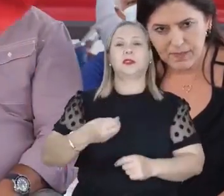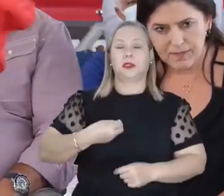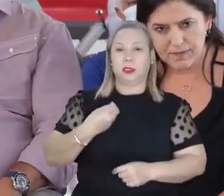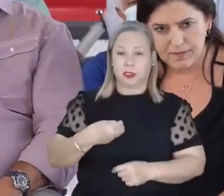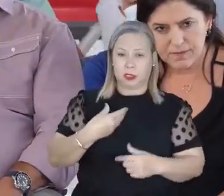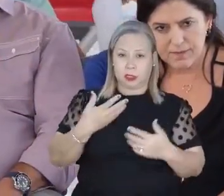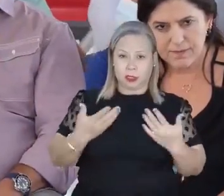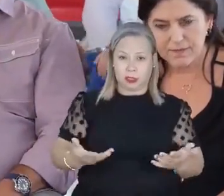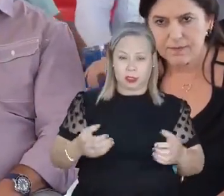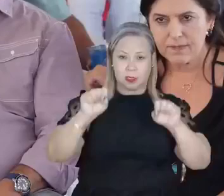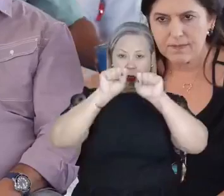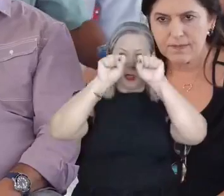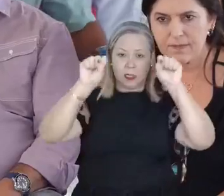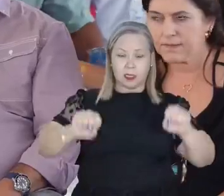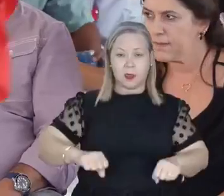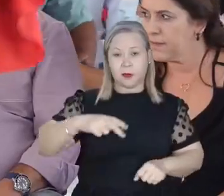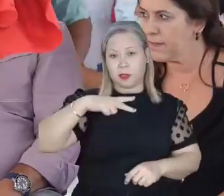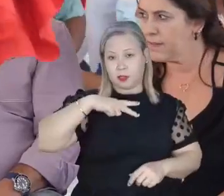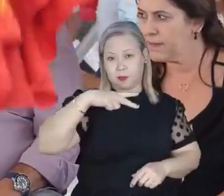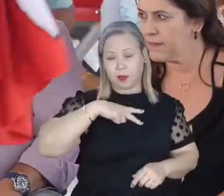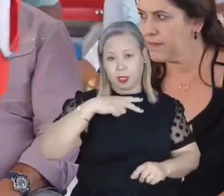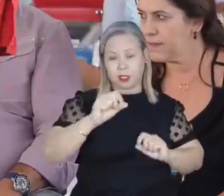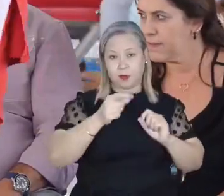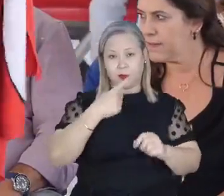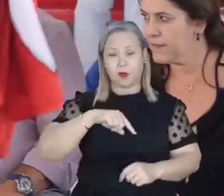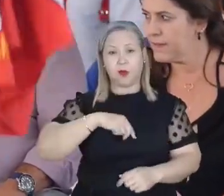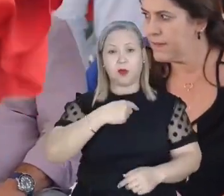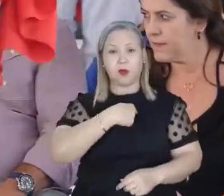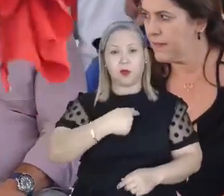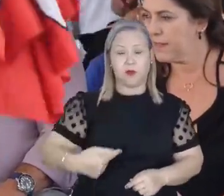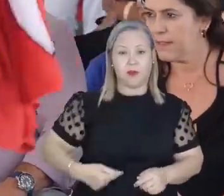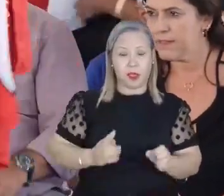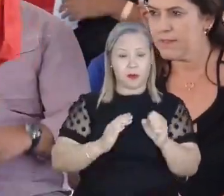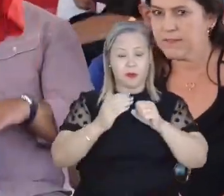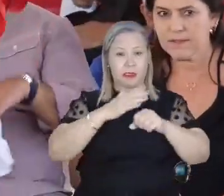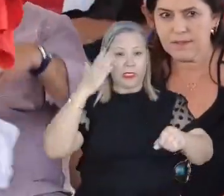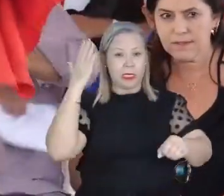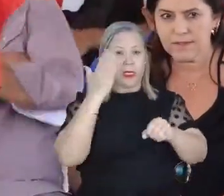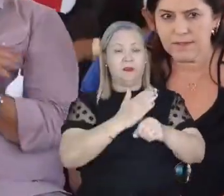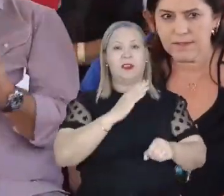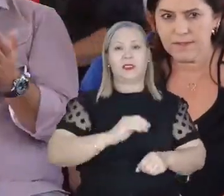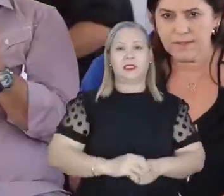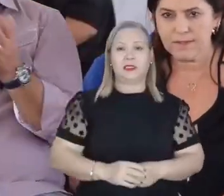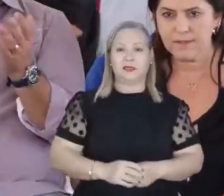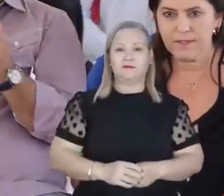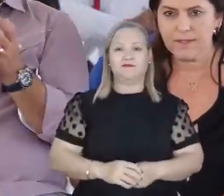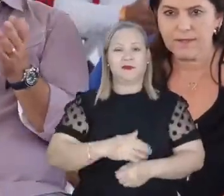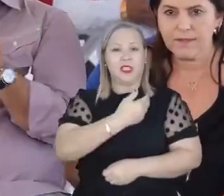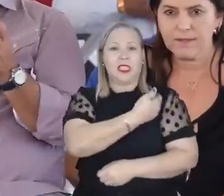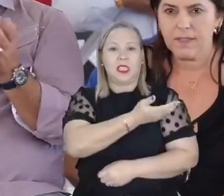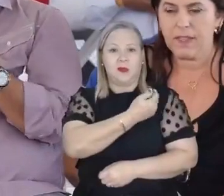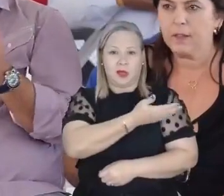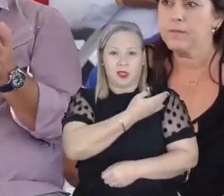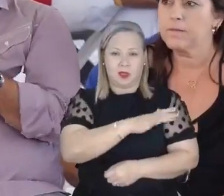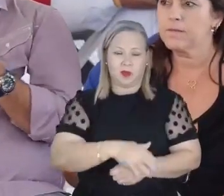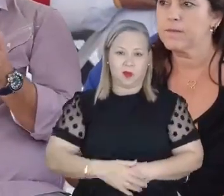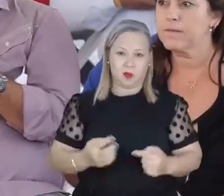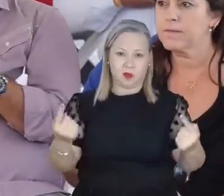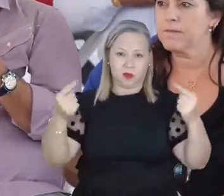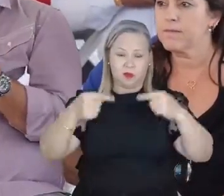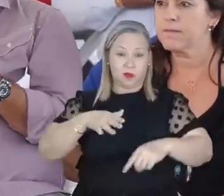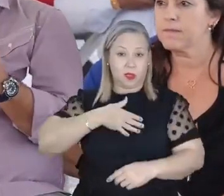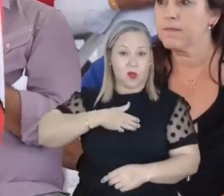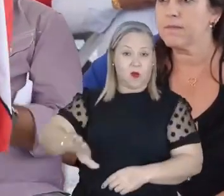privatização por esse governo fascista e misógino, por esse governo que não gosta de mulheres e não gosta de